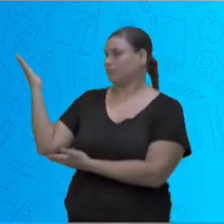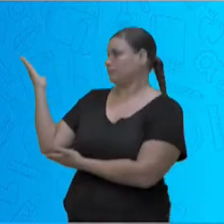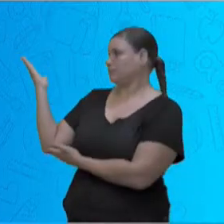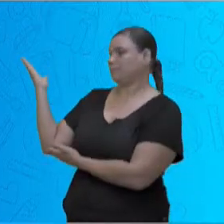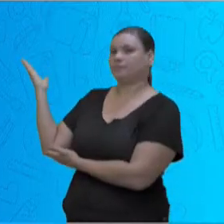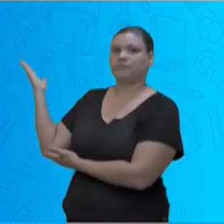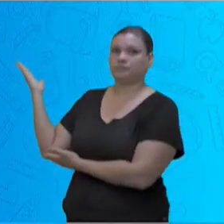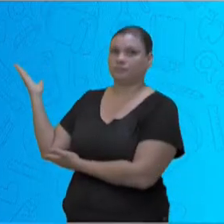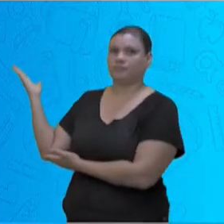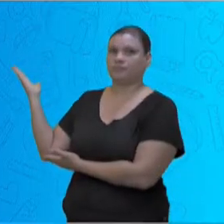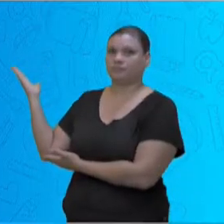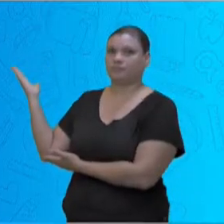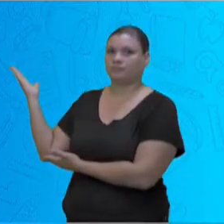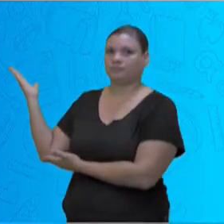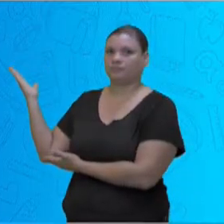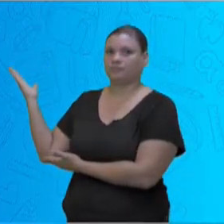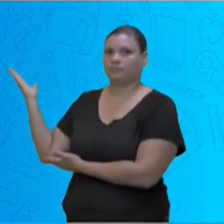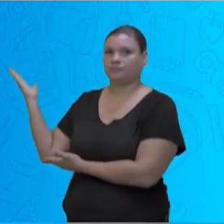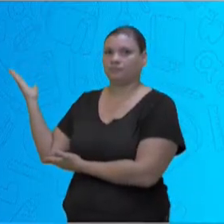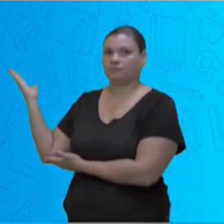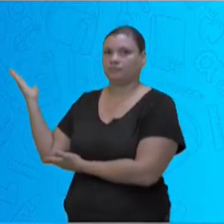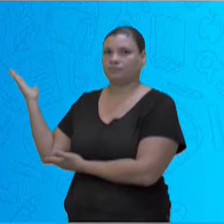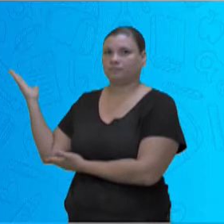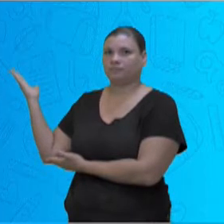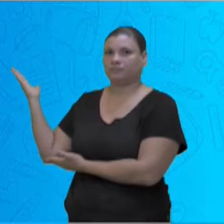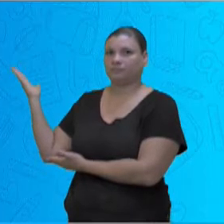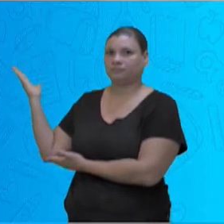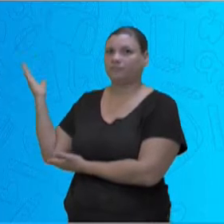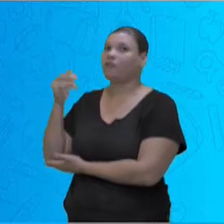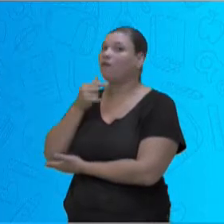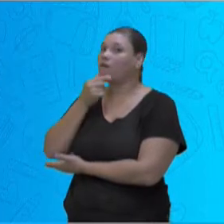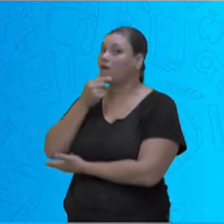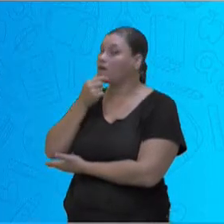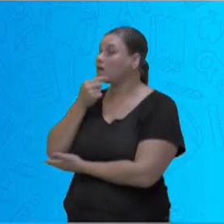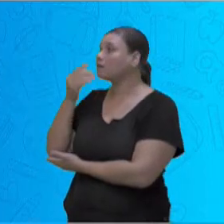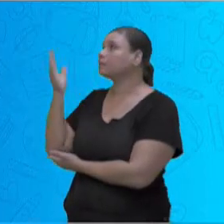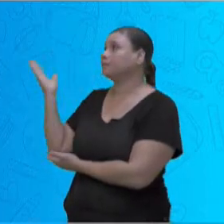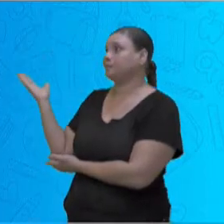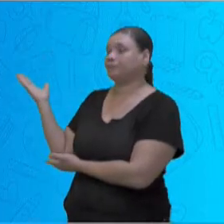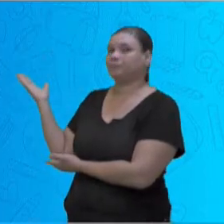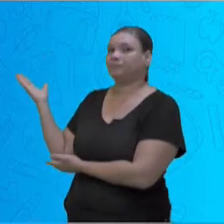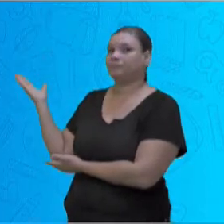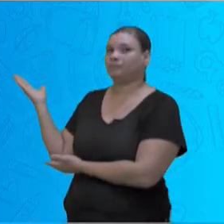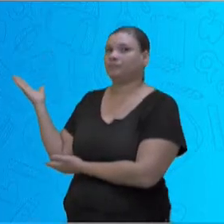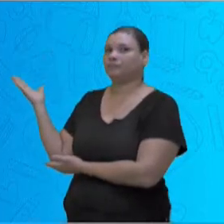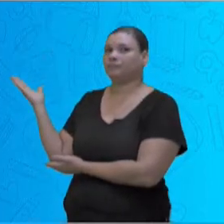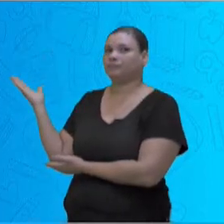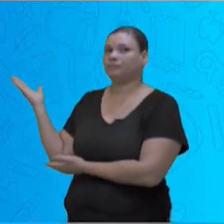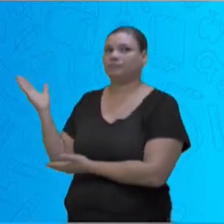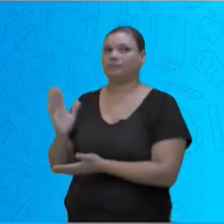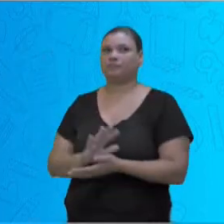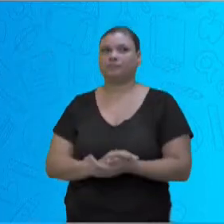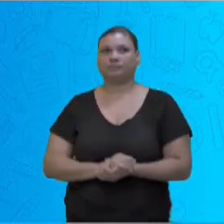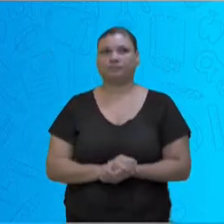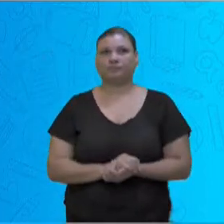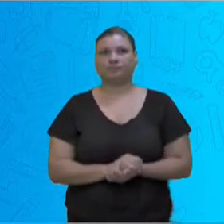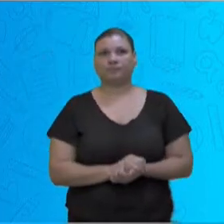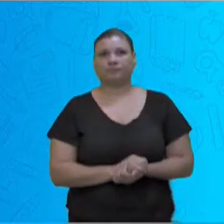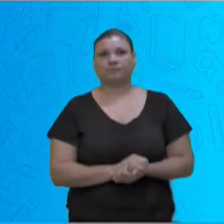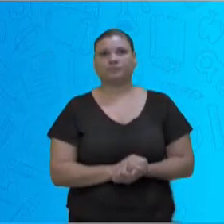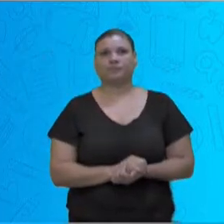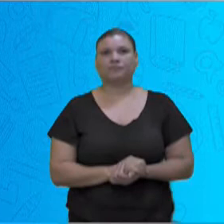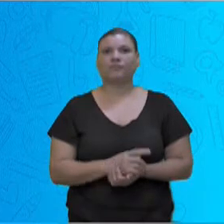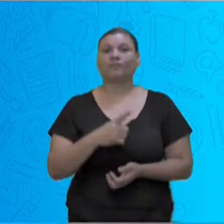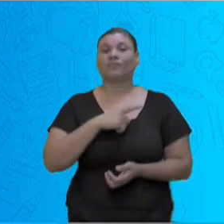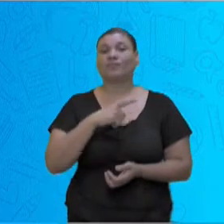are not, this is not, and that is not. Nós temos aqui o